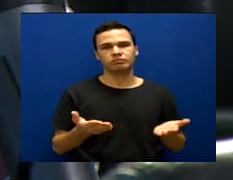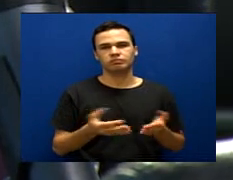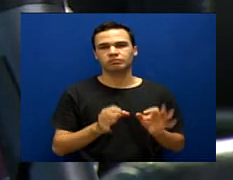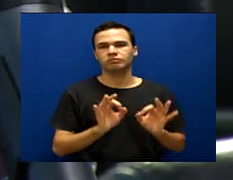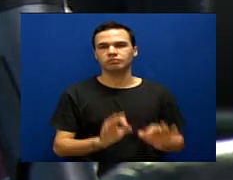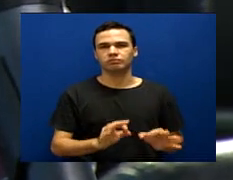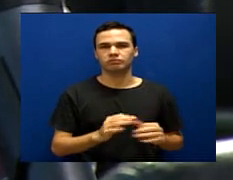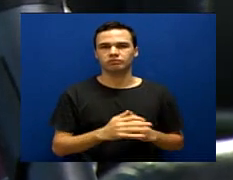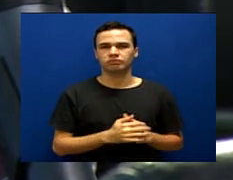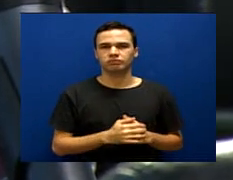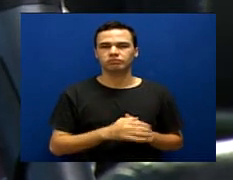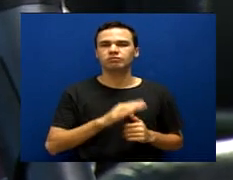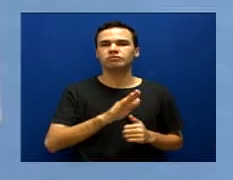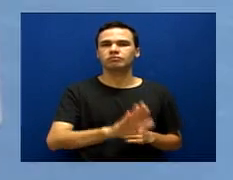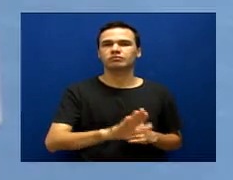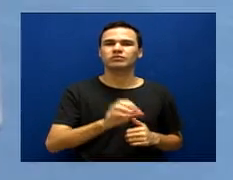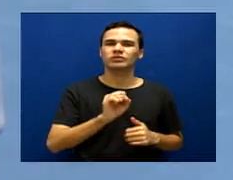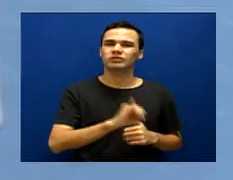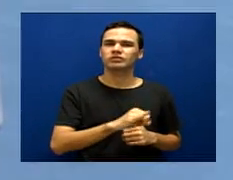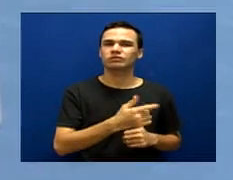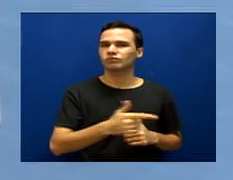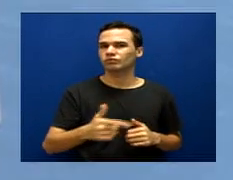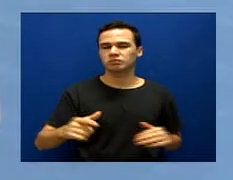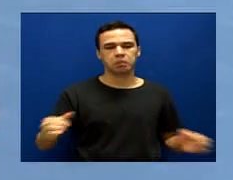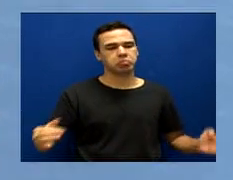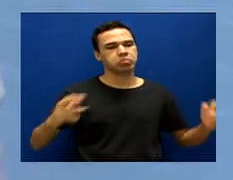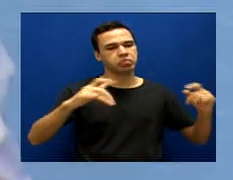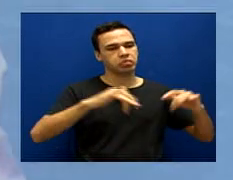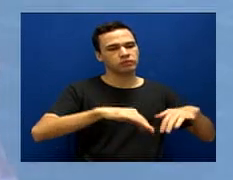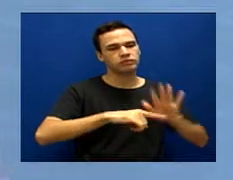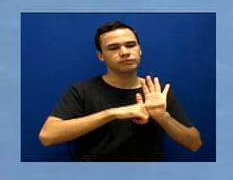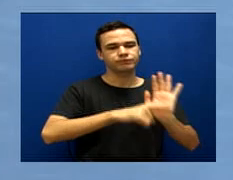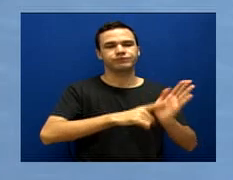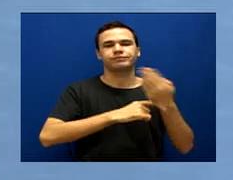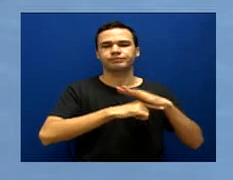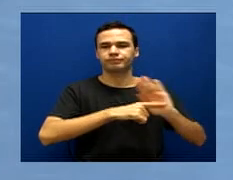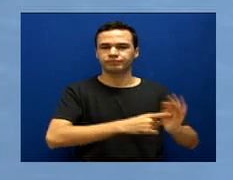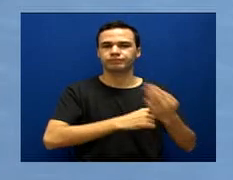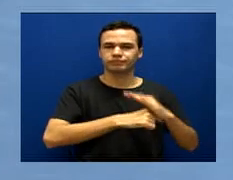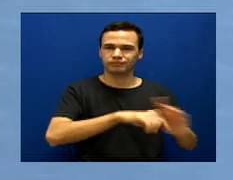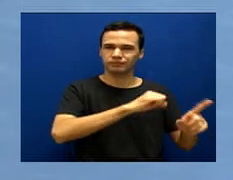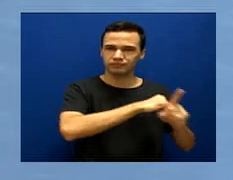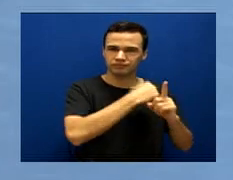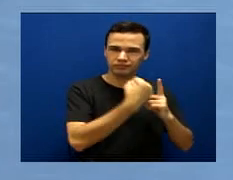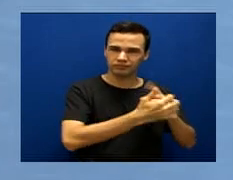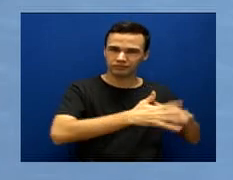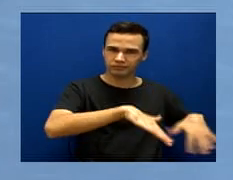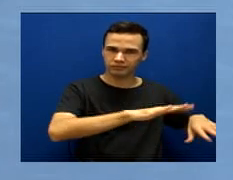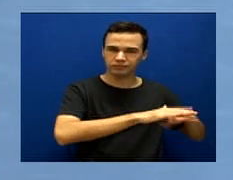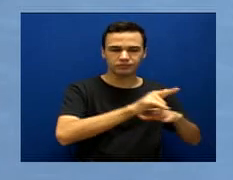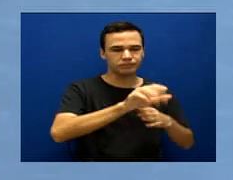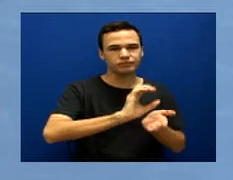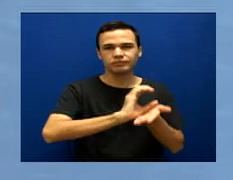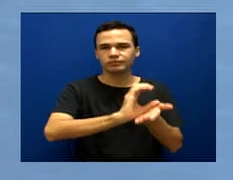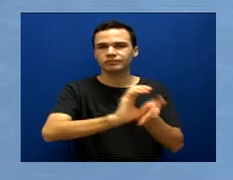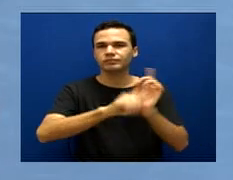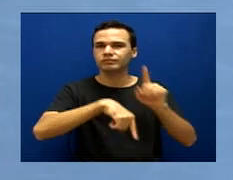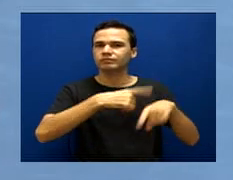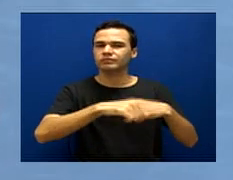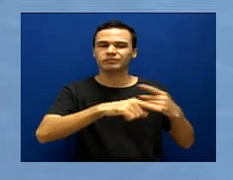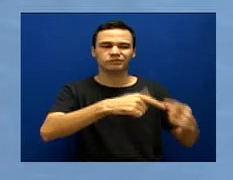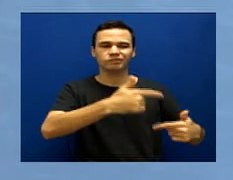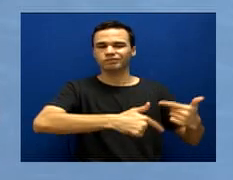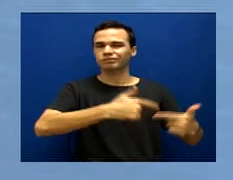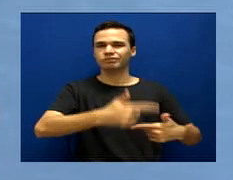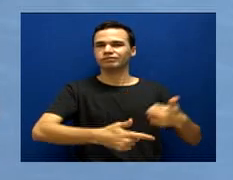interessante, tá? Mas se não houver mais integrantes da sociedade civil organizada, o conselho ele não vai ser funcional, não